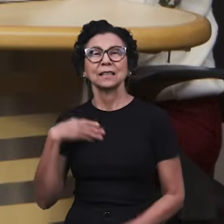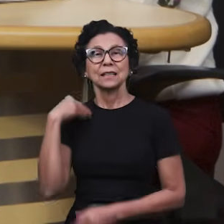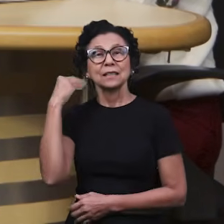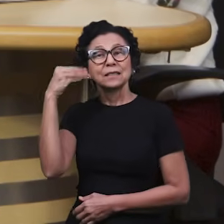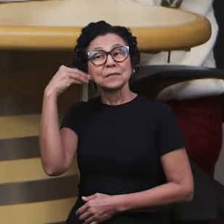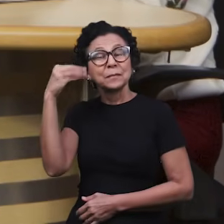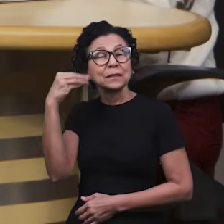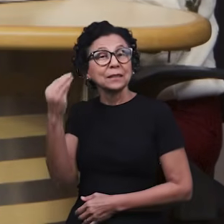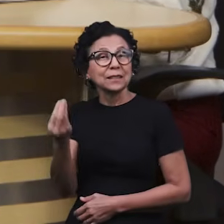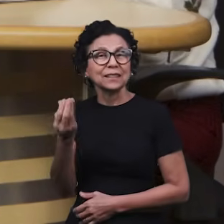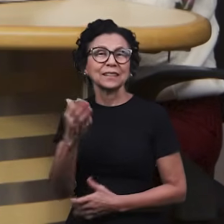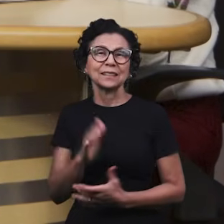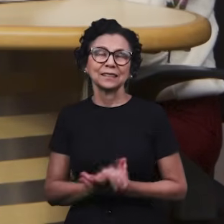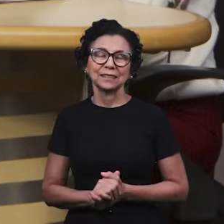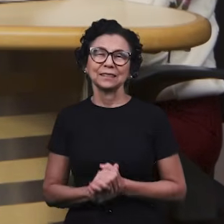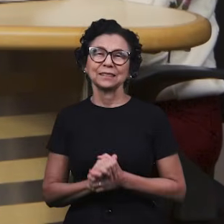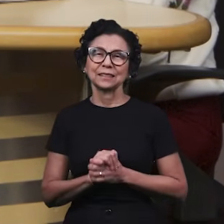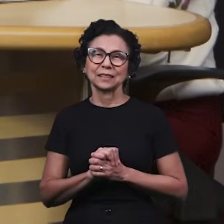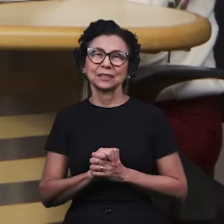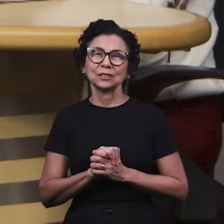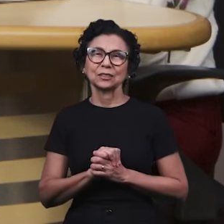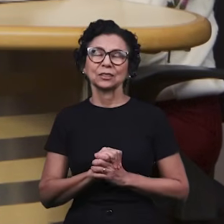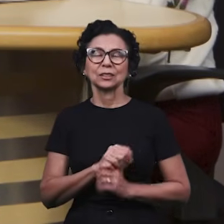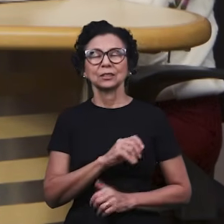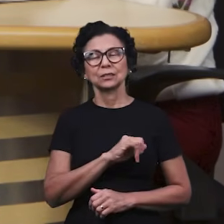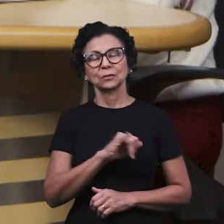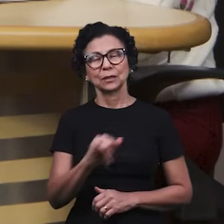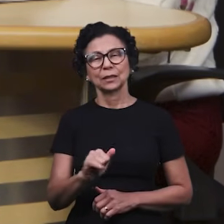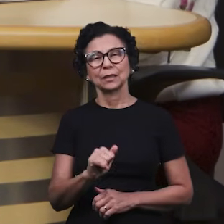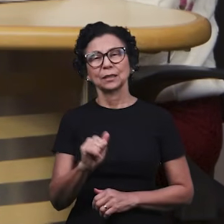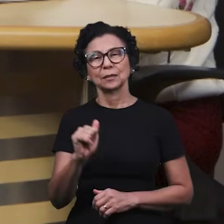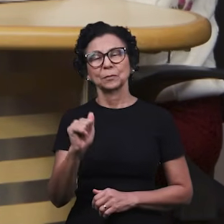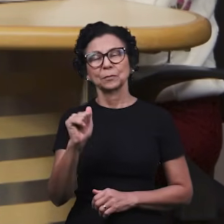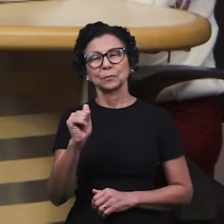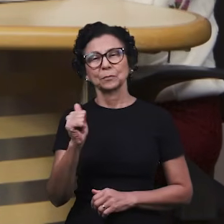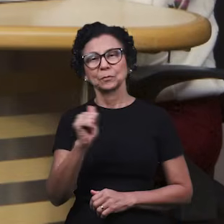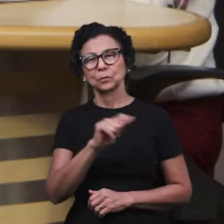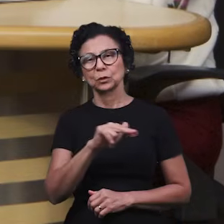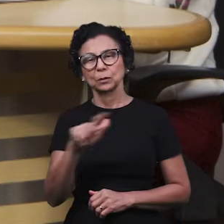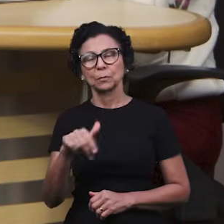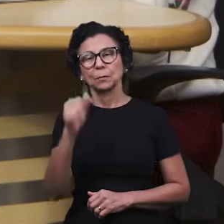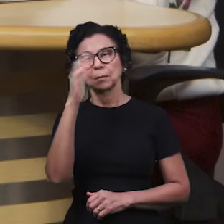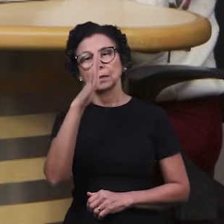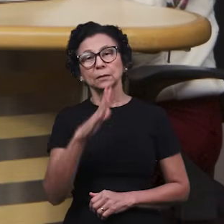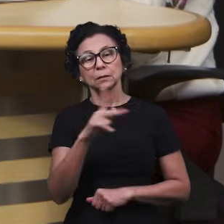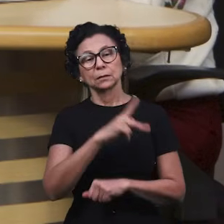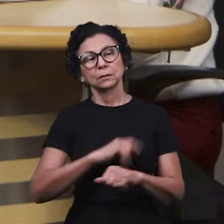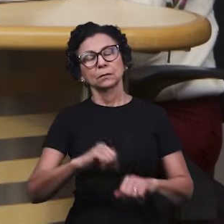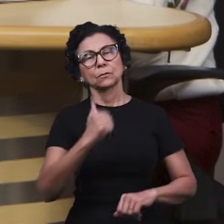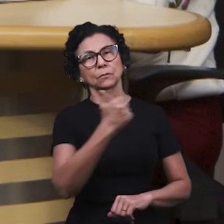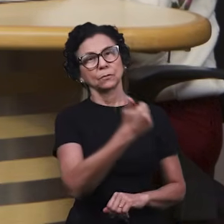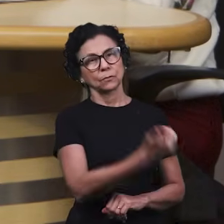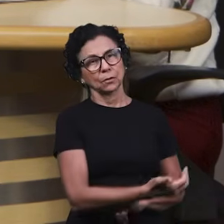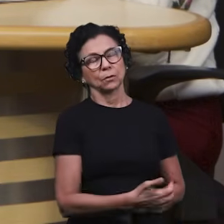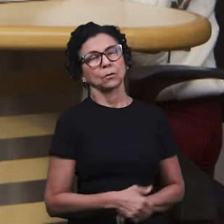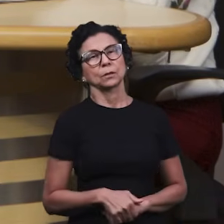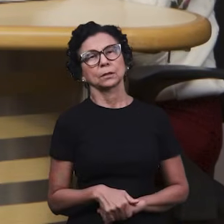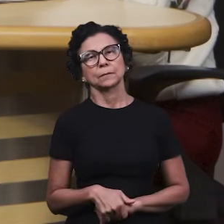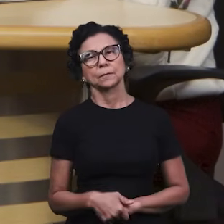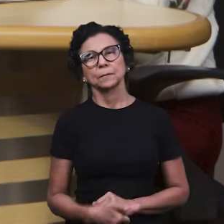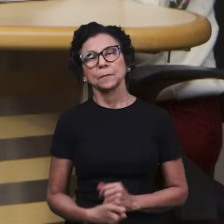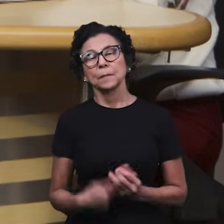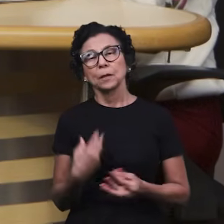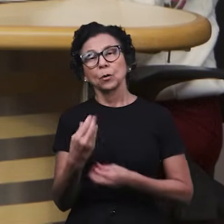experiência para contar para todos os nossos irmãos do Brasil, do exterior, né, como que é o trabalho da